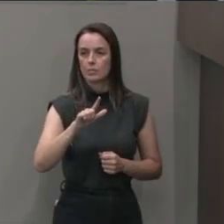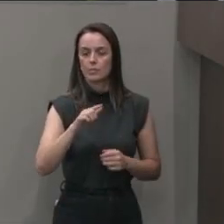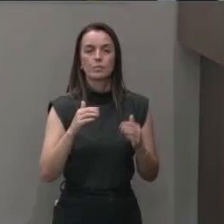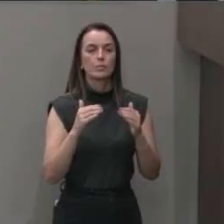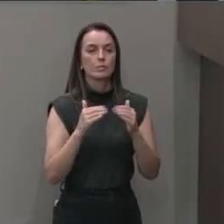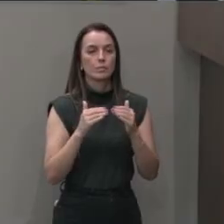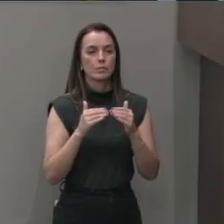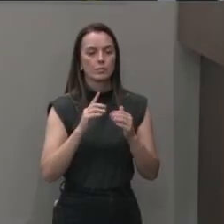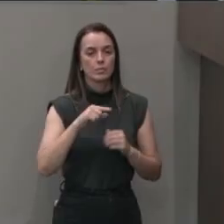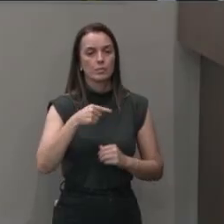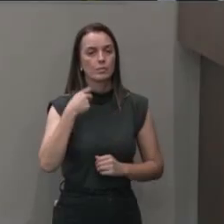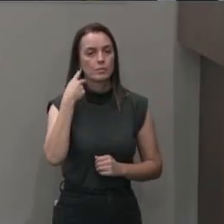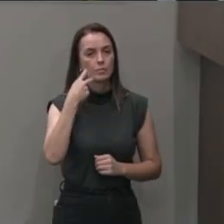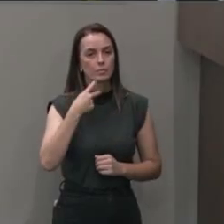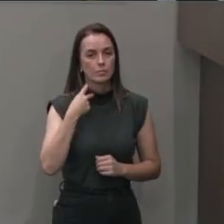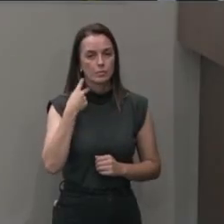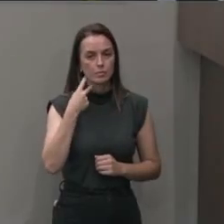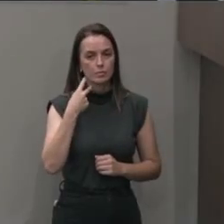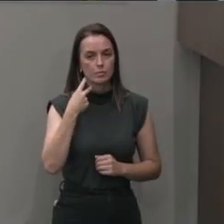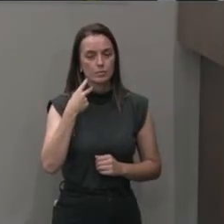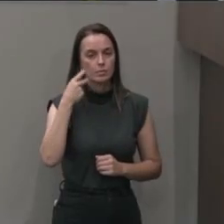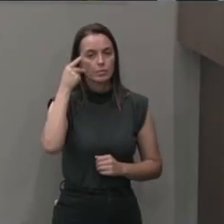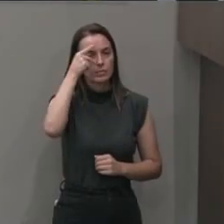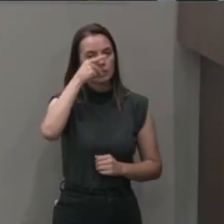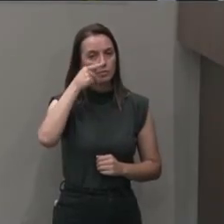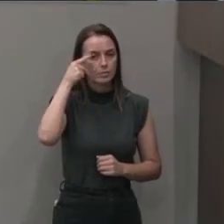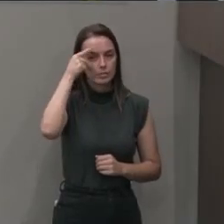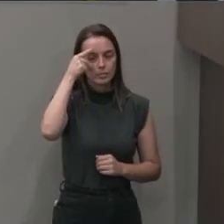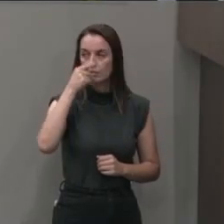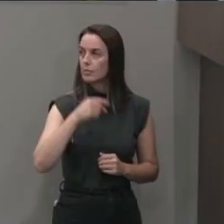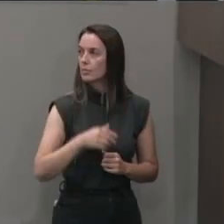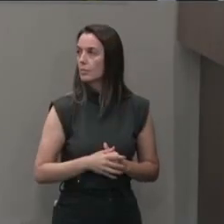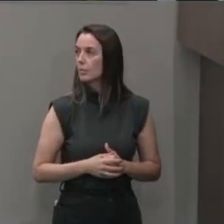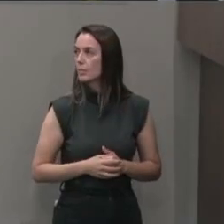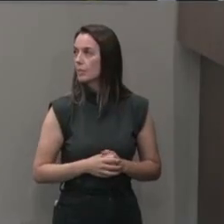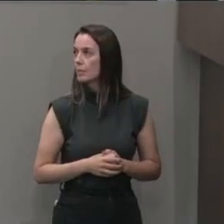Contemplado. Próxima vereadora, vereadora Marina Bernardes.